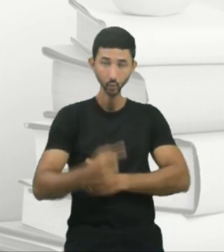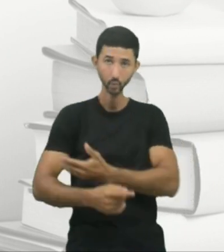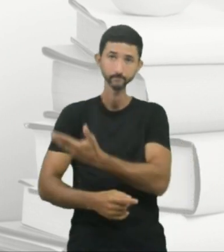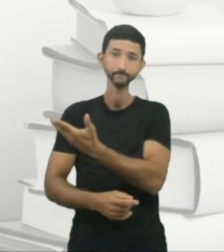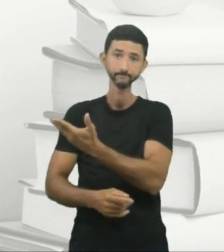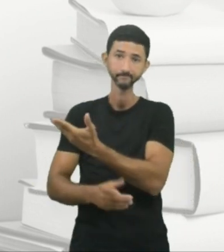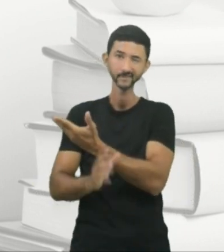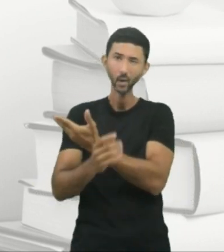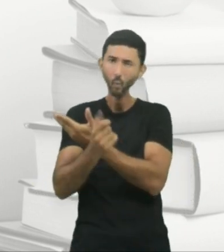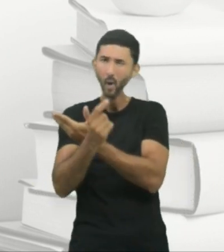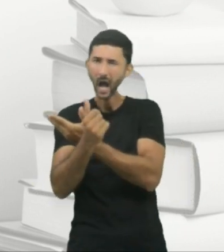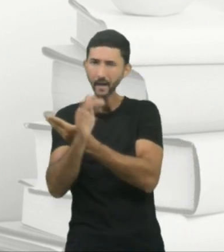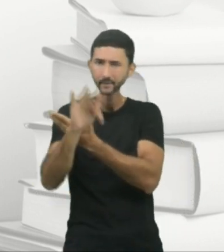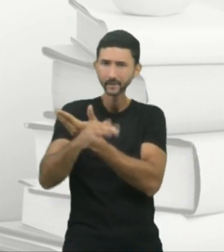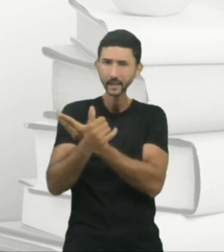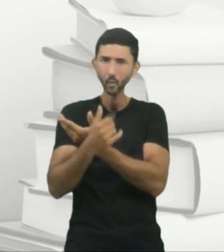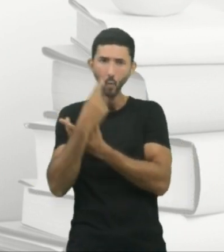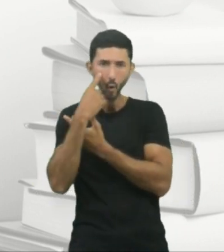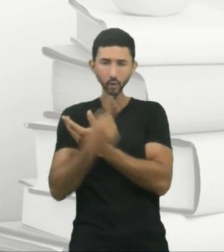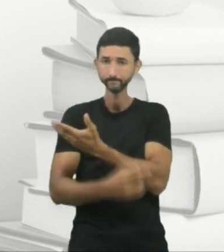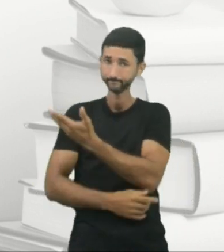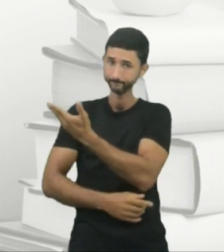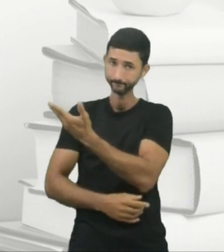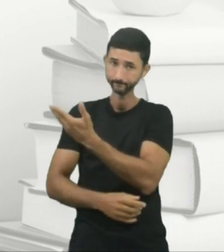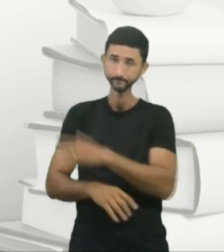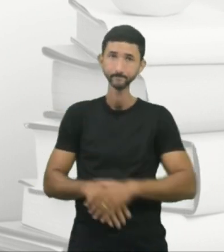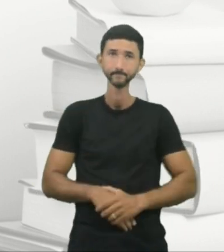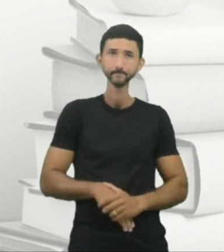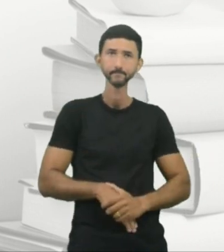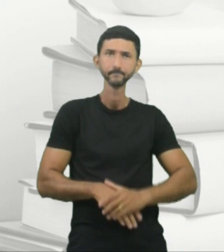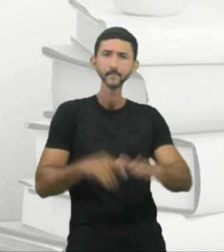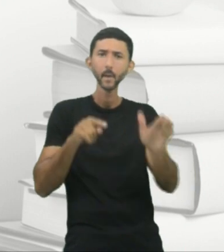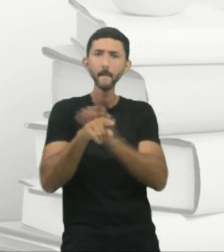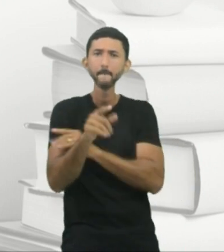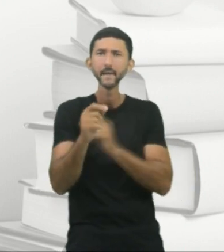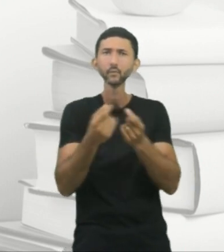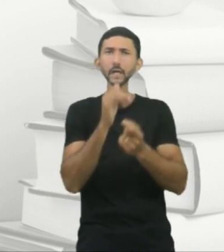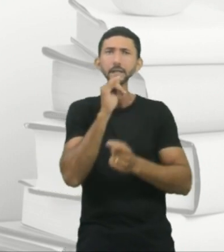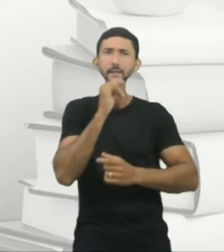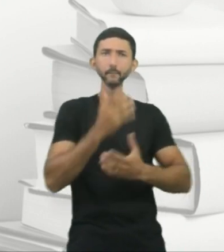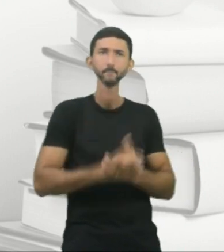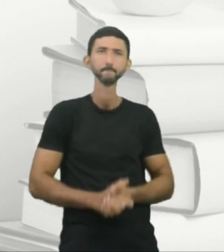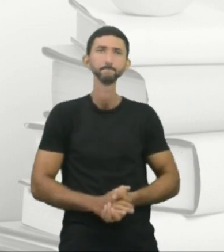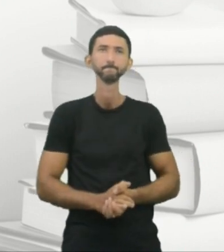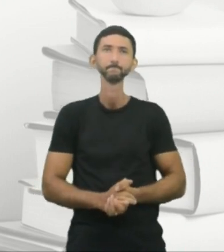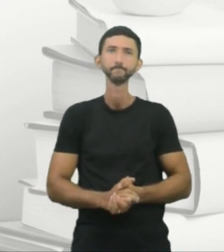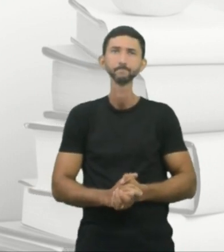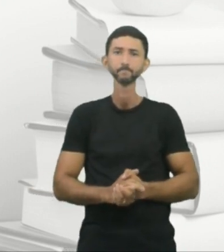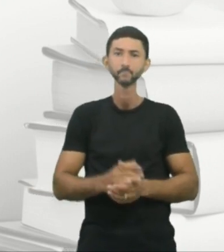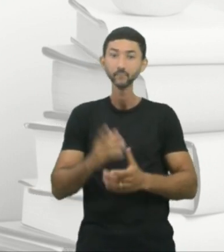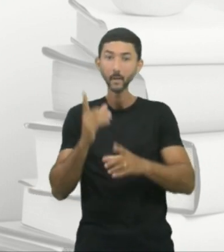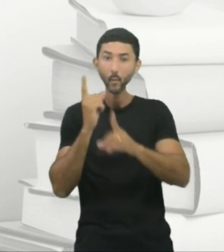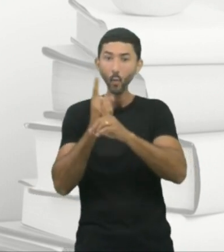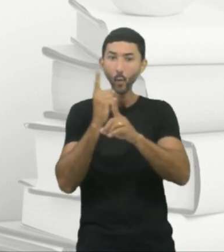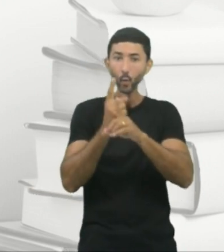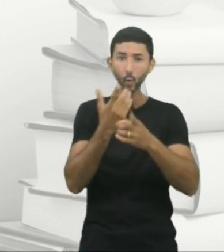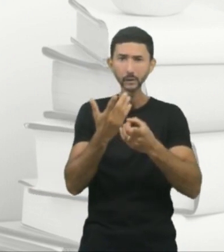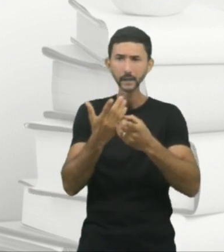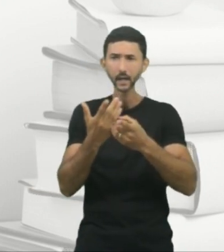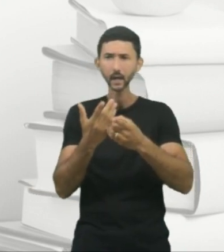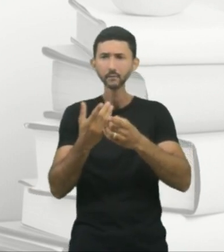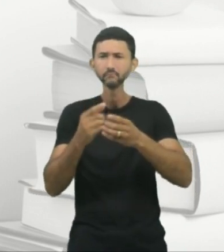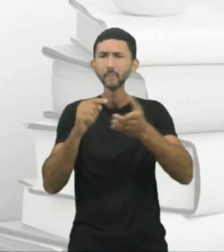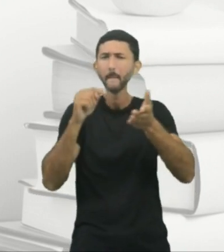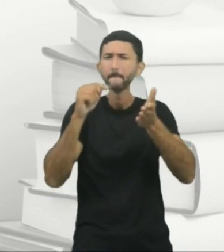e já finalizando, eu trouxe aqui para vocês uma pergunta. Diz assim: vamos localizar